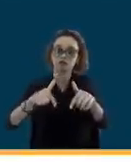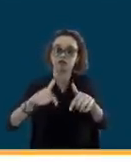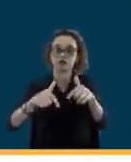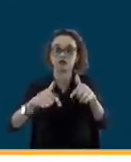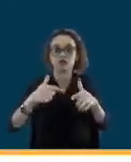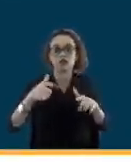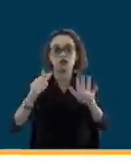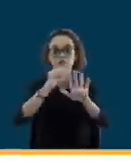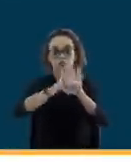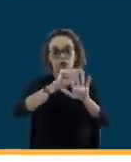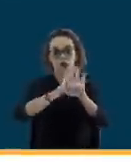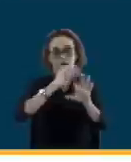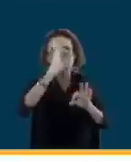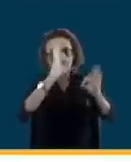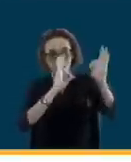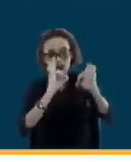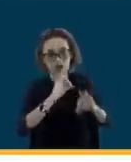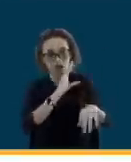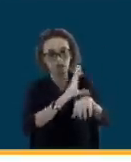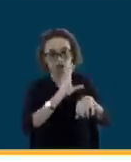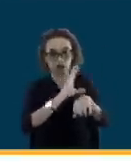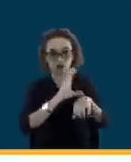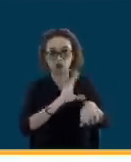né, e que vai adiante, né? Então,